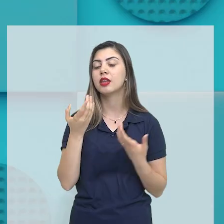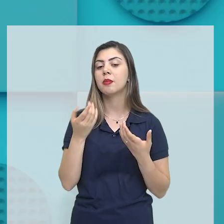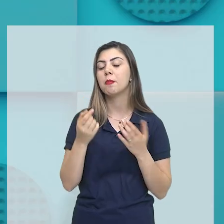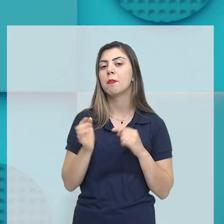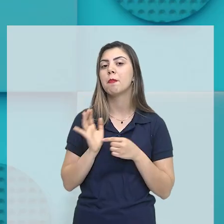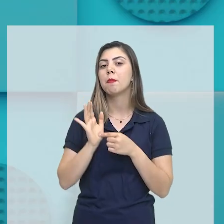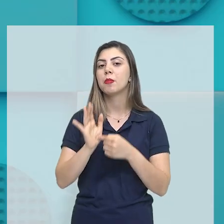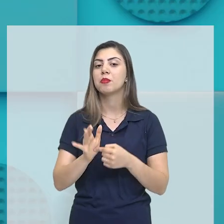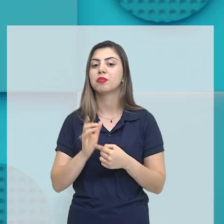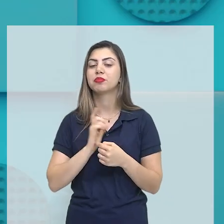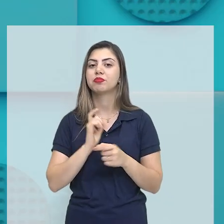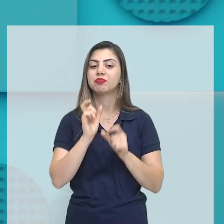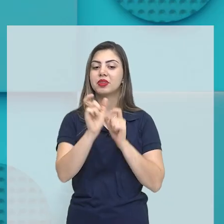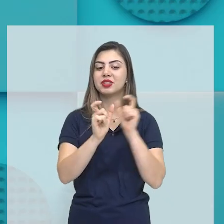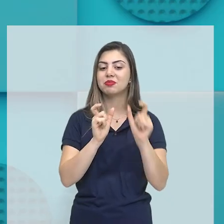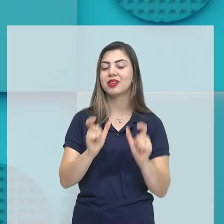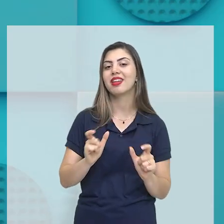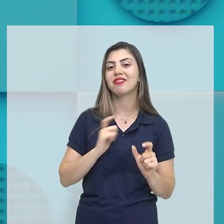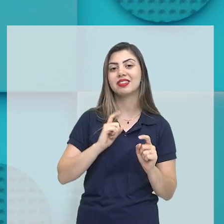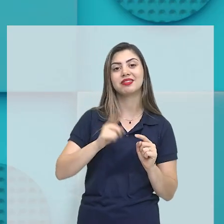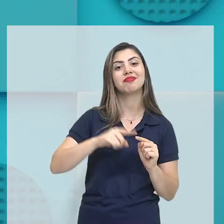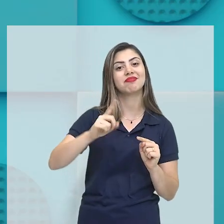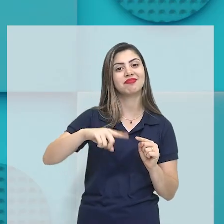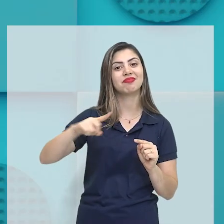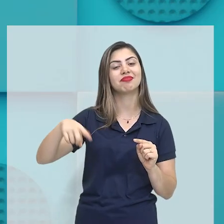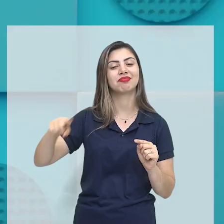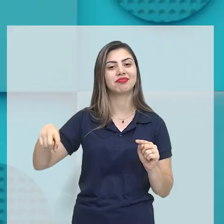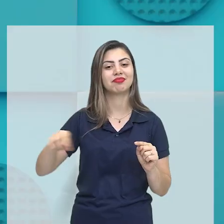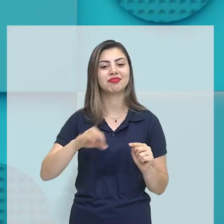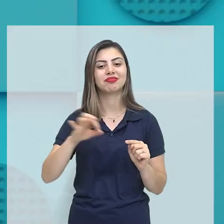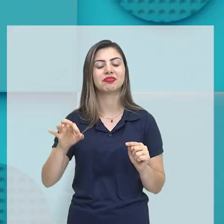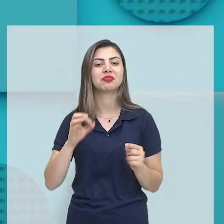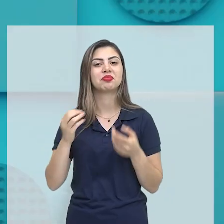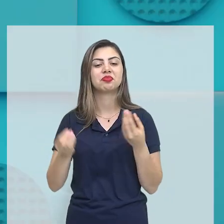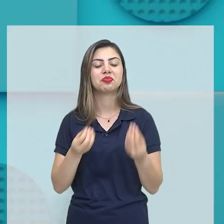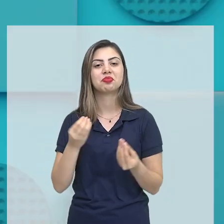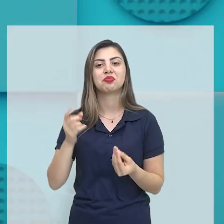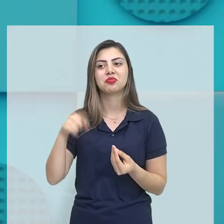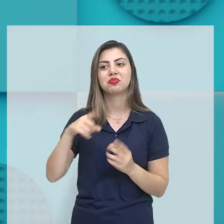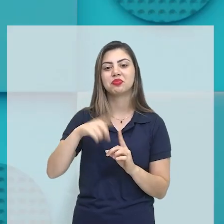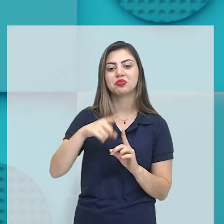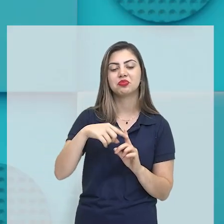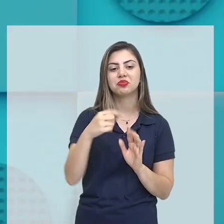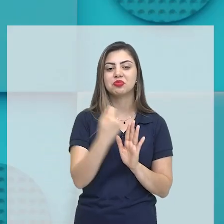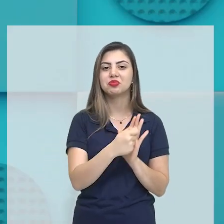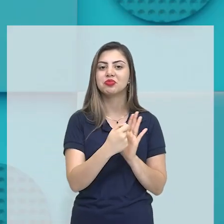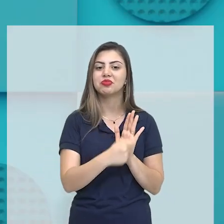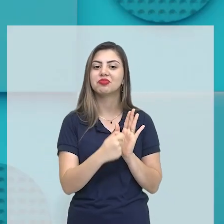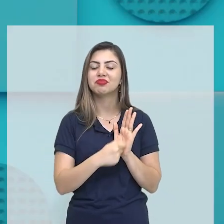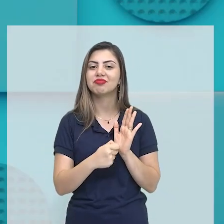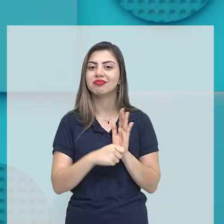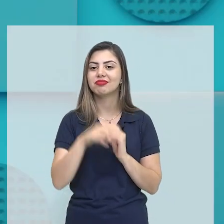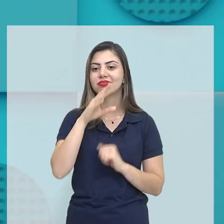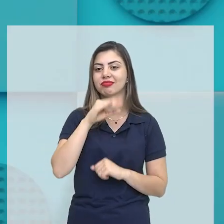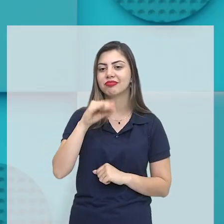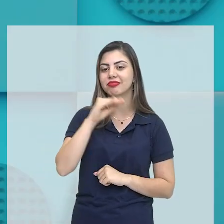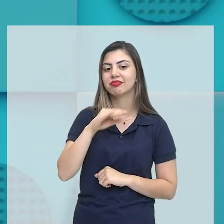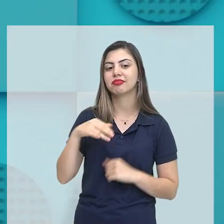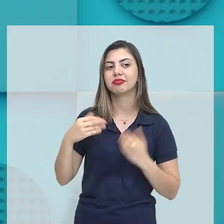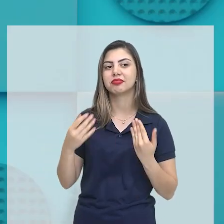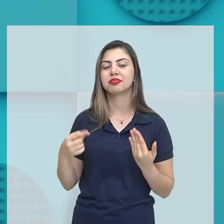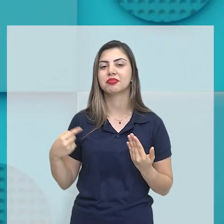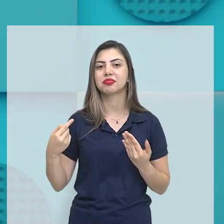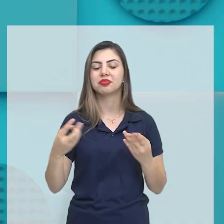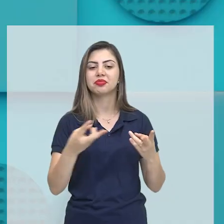as variações das palavras, né, da maneira e no modo de escrever. Então, a gente observa que